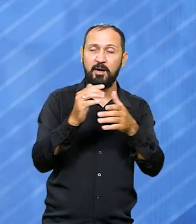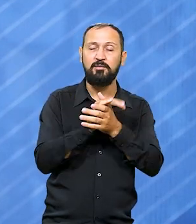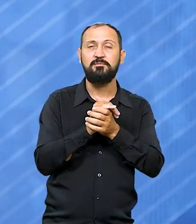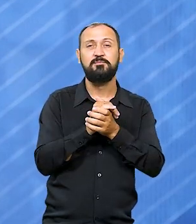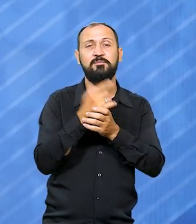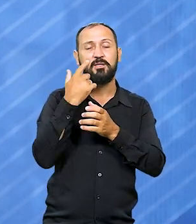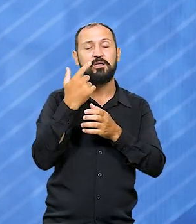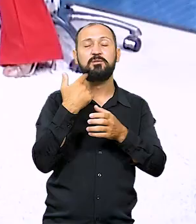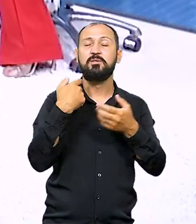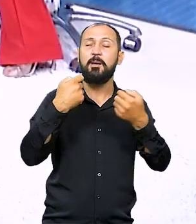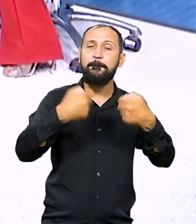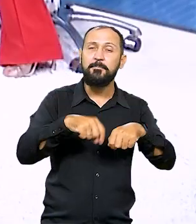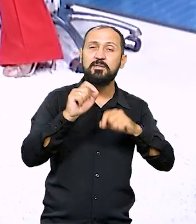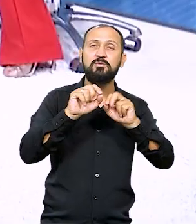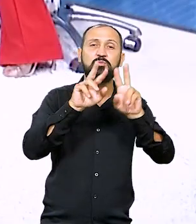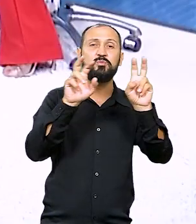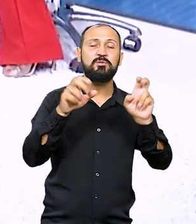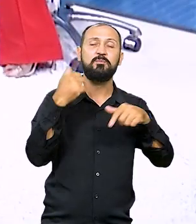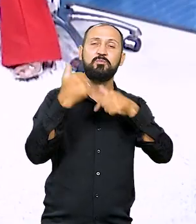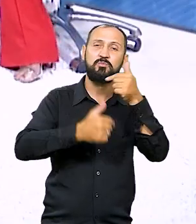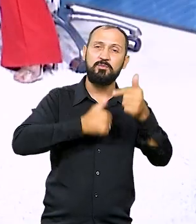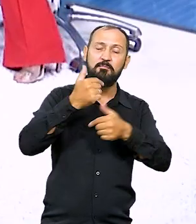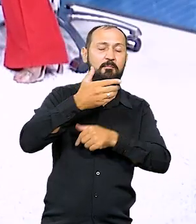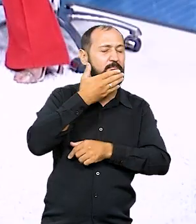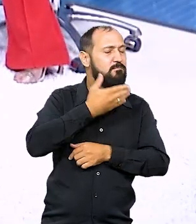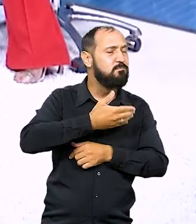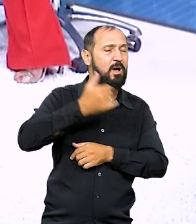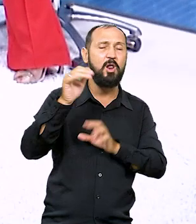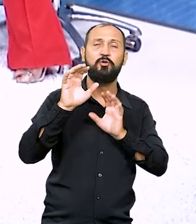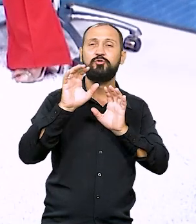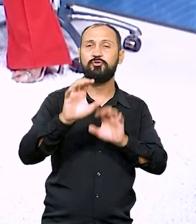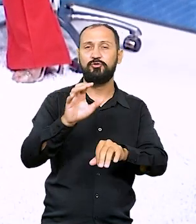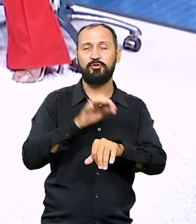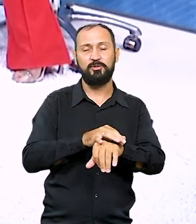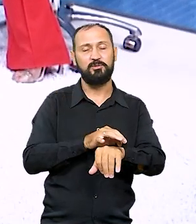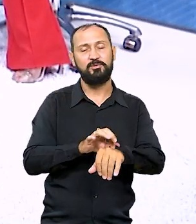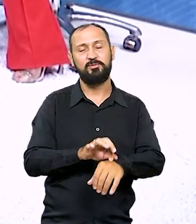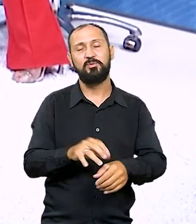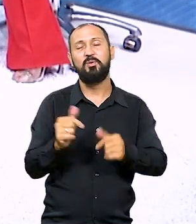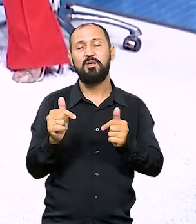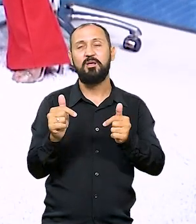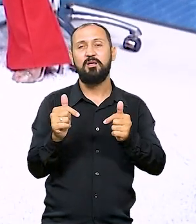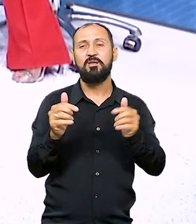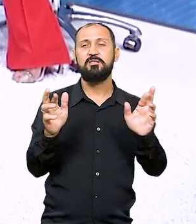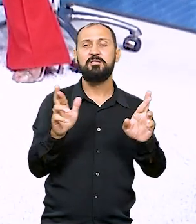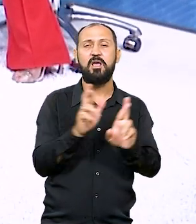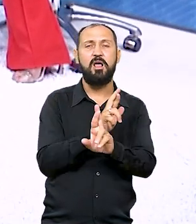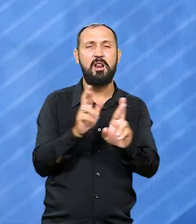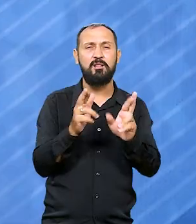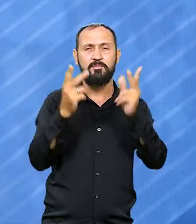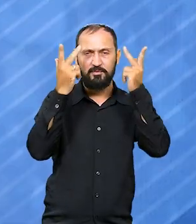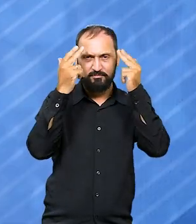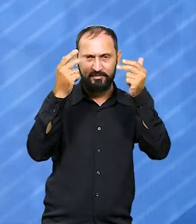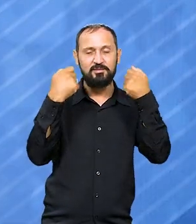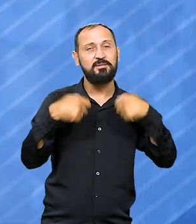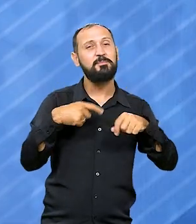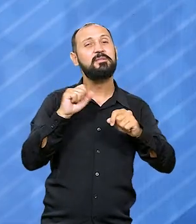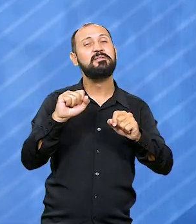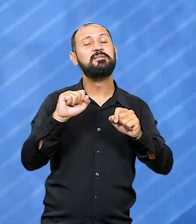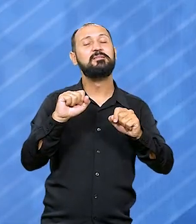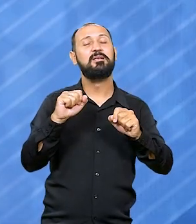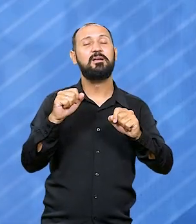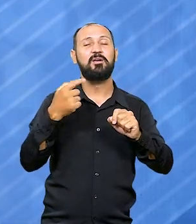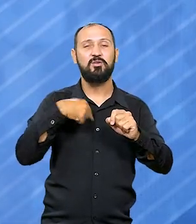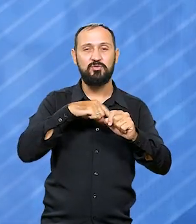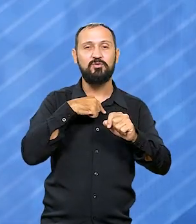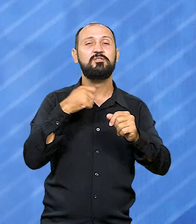tribunal, buscando sempre levar as demandas da advocacia trabalhista da melhor forma possível, num relacionamento tranquilo, mas